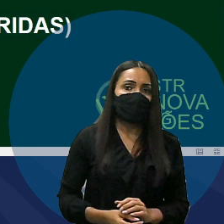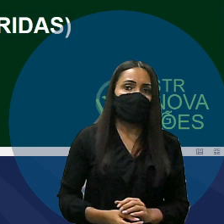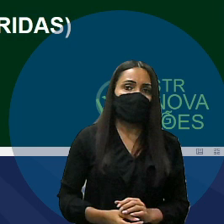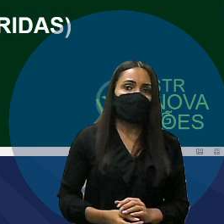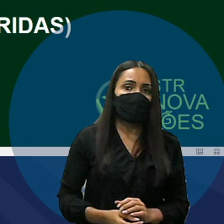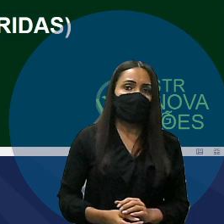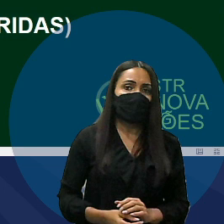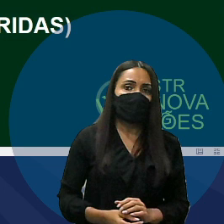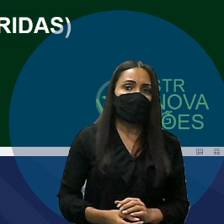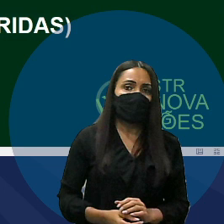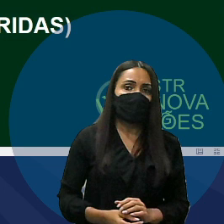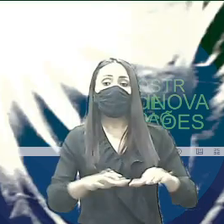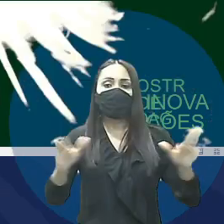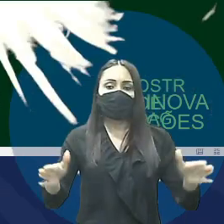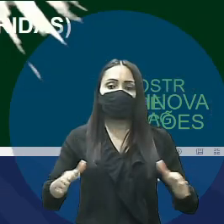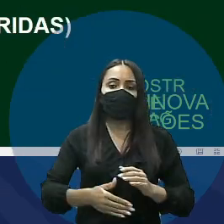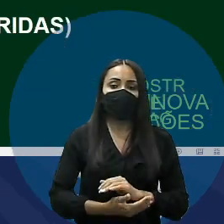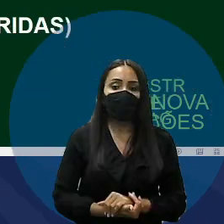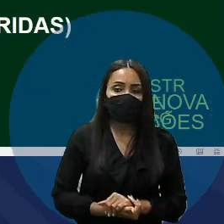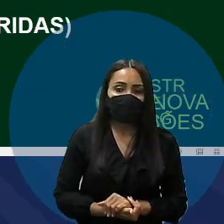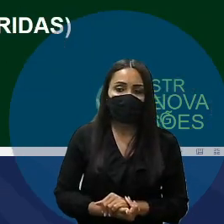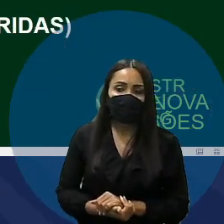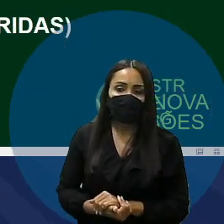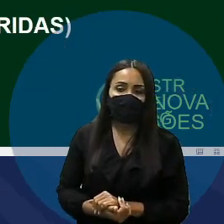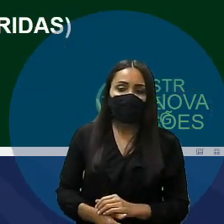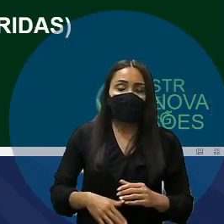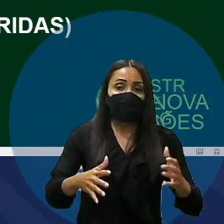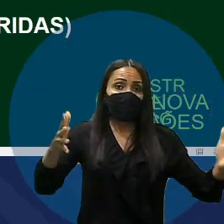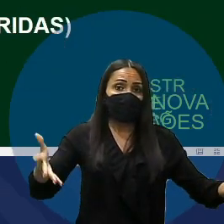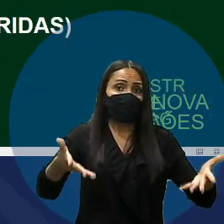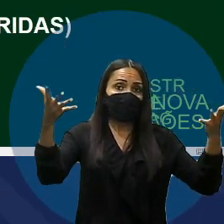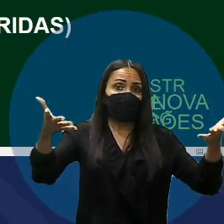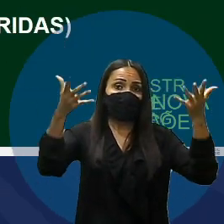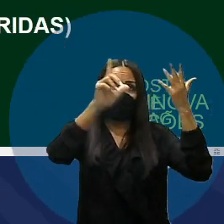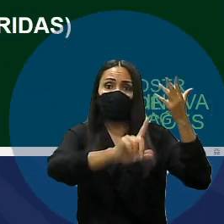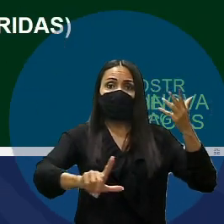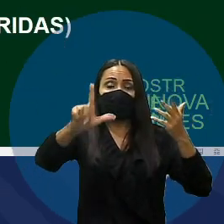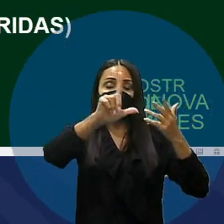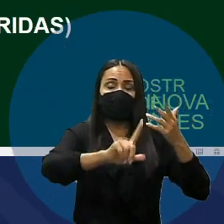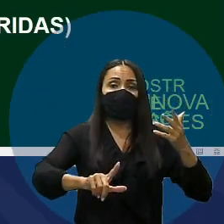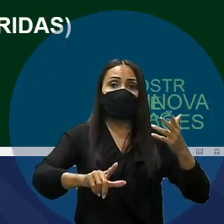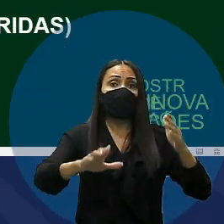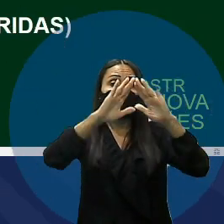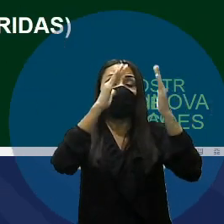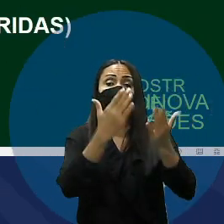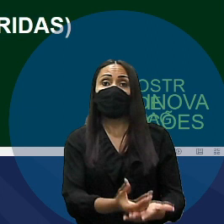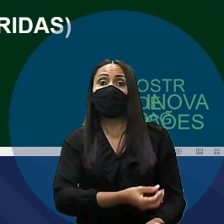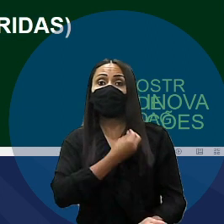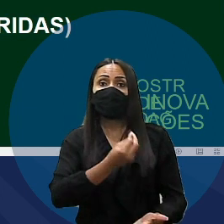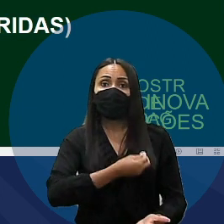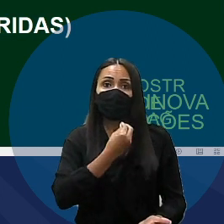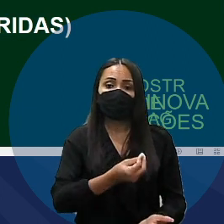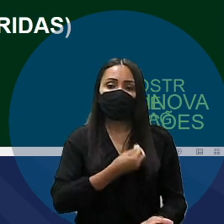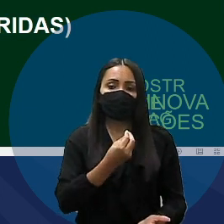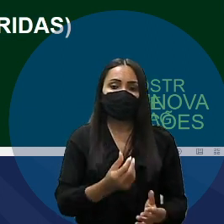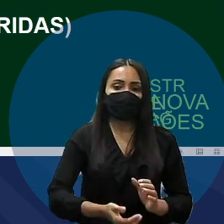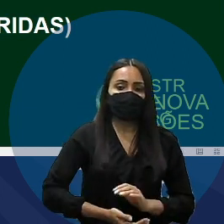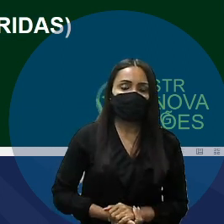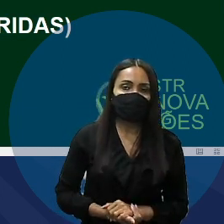Fizemos também o FLEV, que é o Festival Literário Escola Viva. Ele consistia